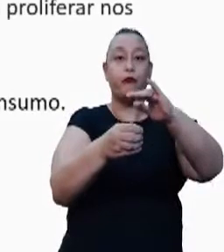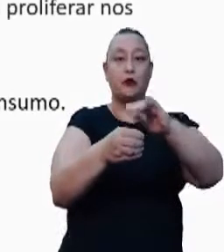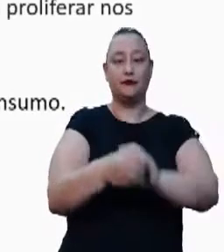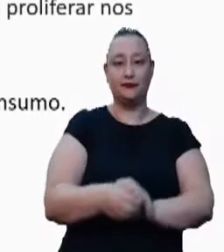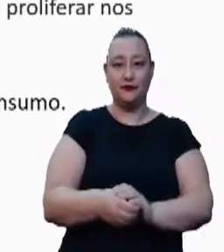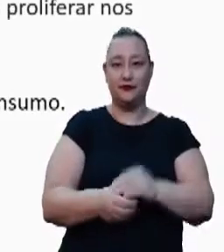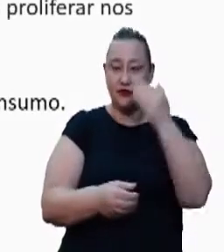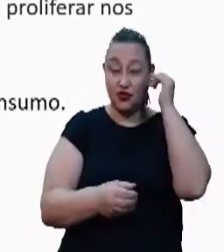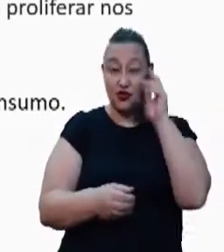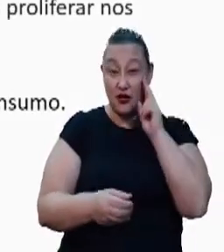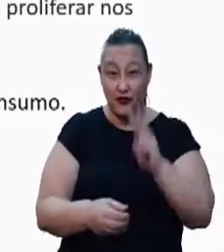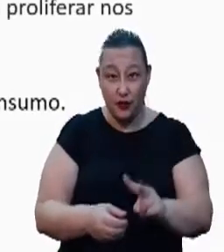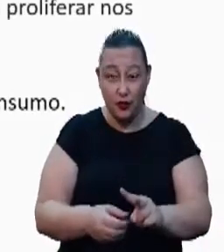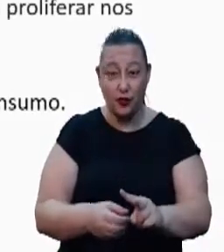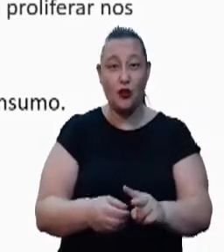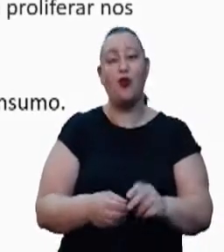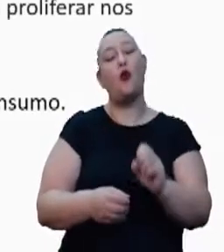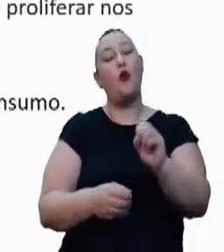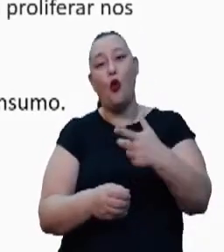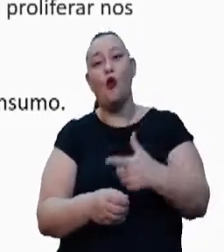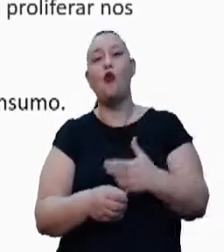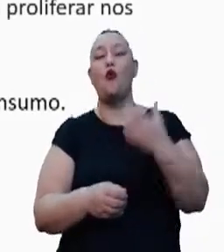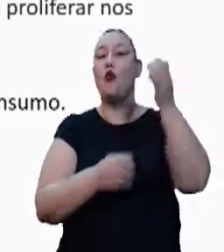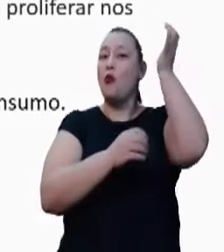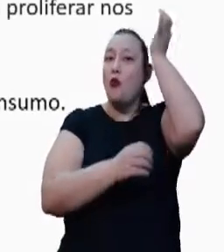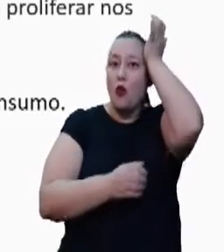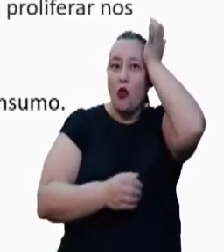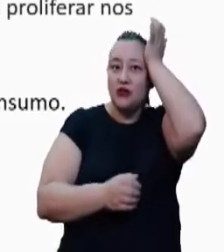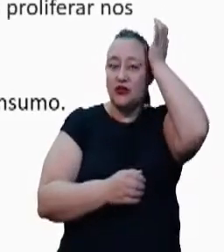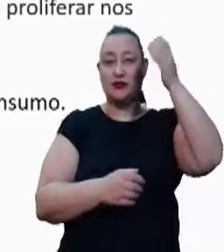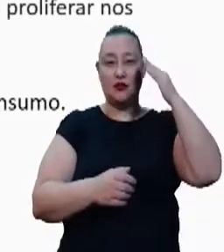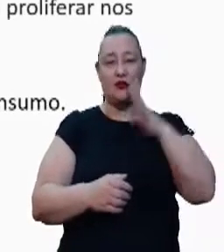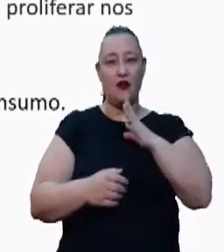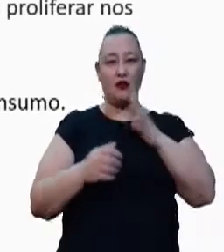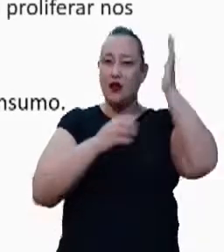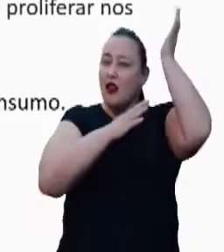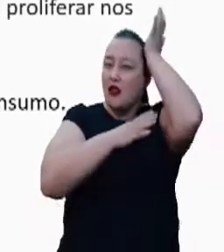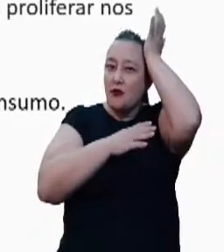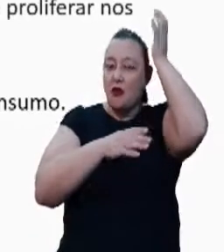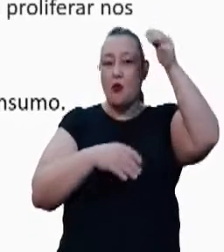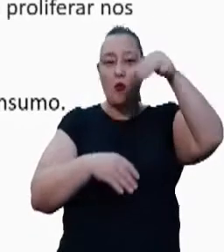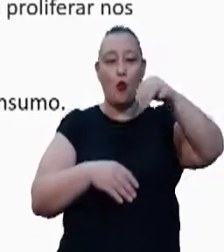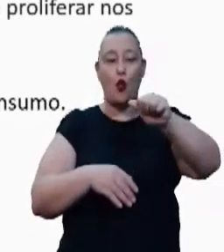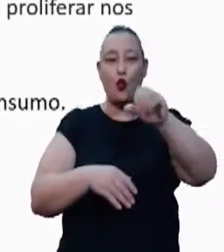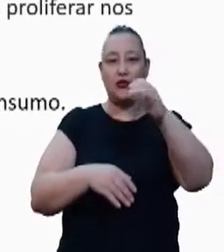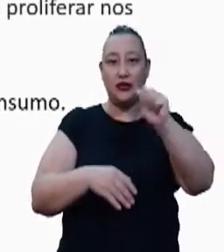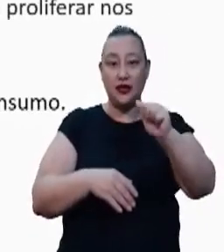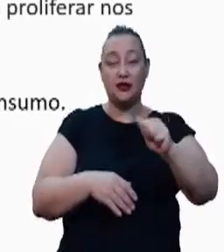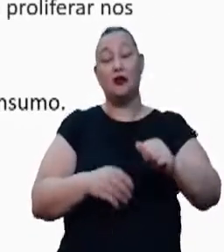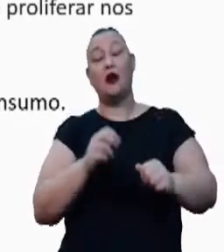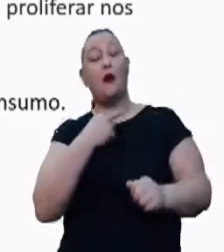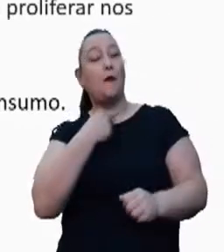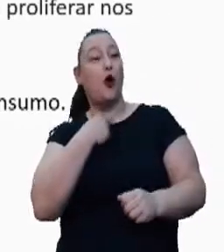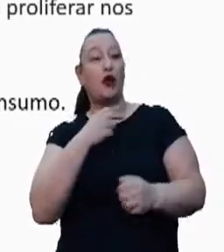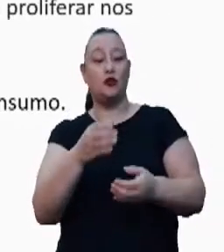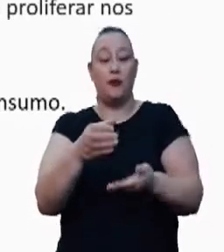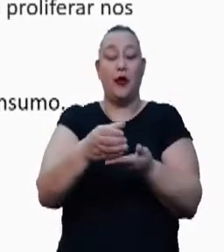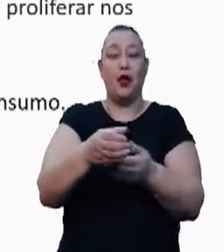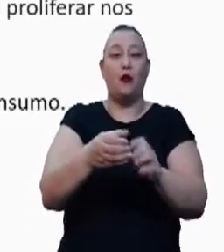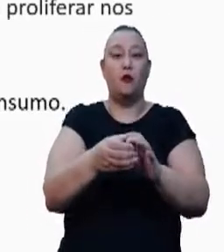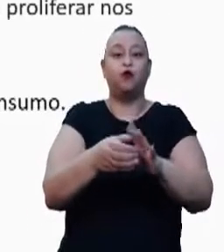lata de ervilha, uma lata de leite condensado. Mas ela falava, não pegue latas que estejam amassadas ou inchadas ou